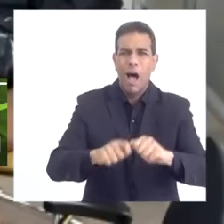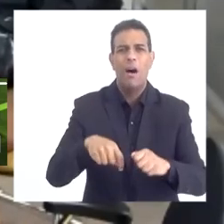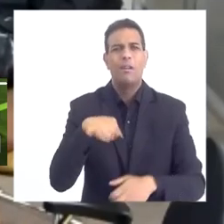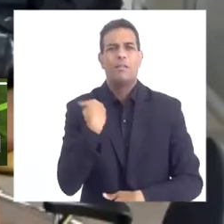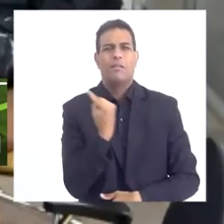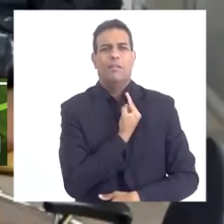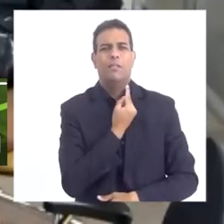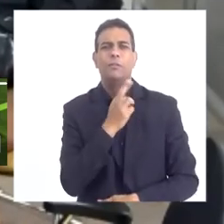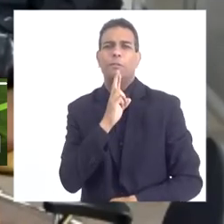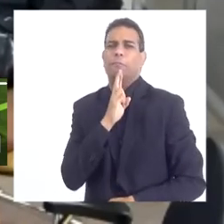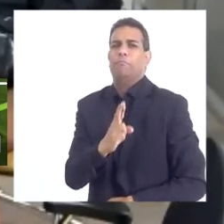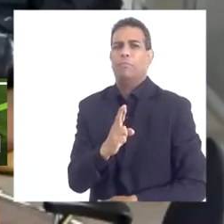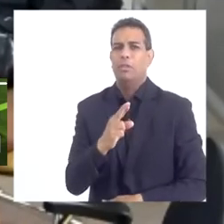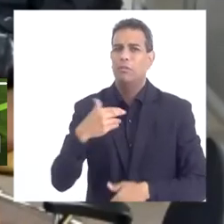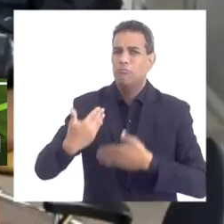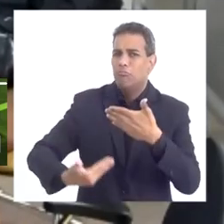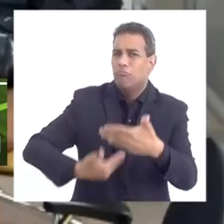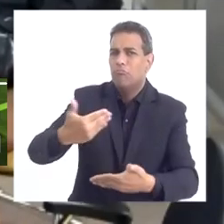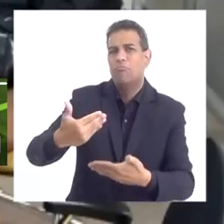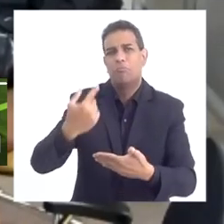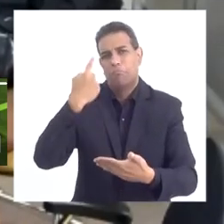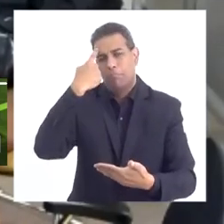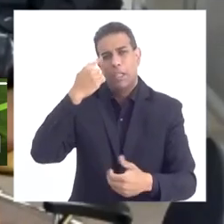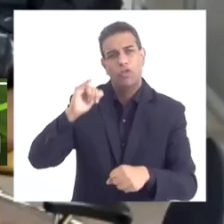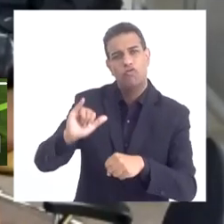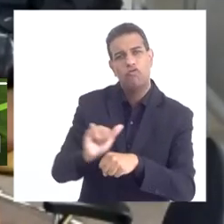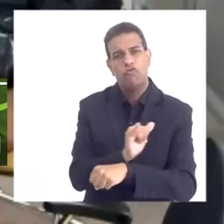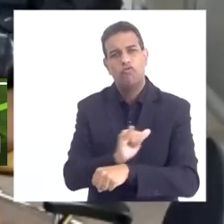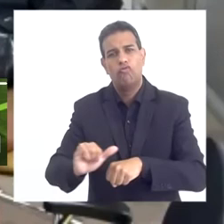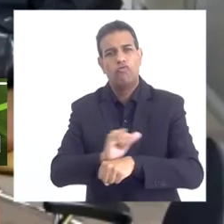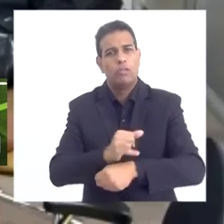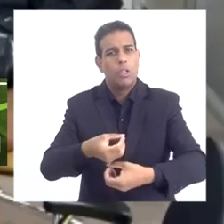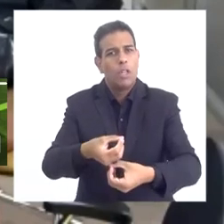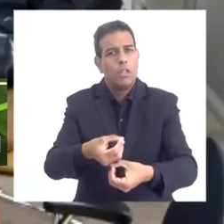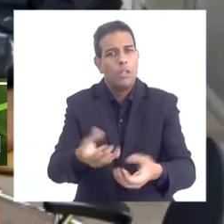e definir. A gente vai, mais à frente, estar fornecendo esses dados.